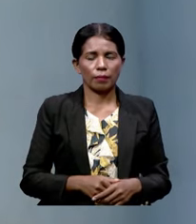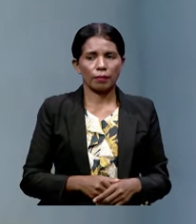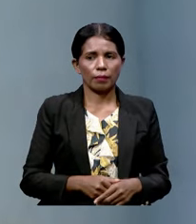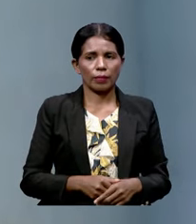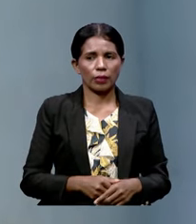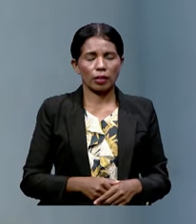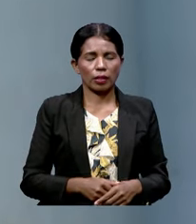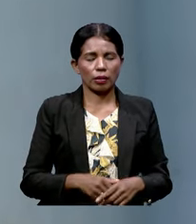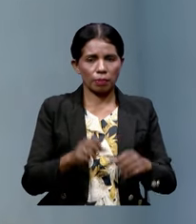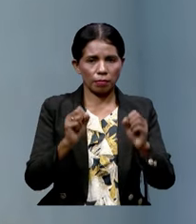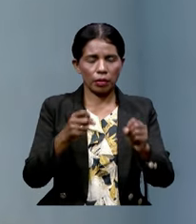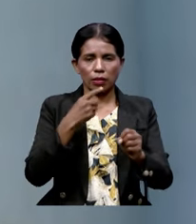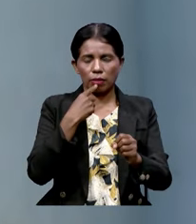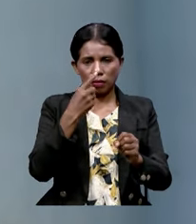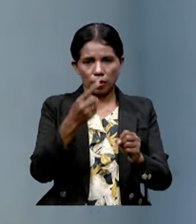pela dia, infelizmente,